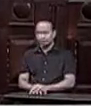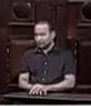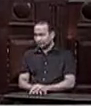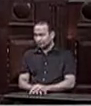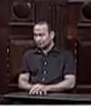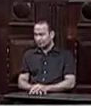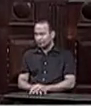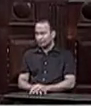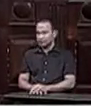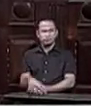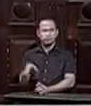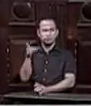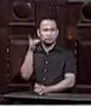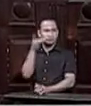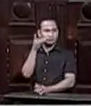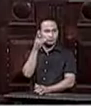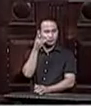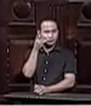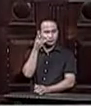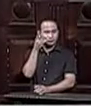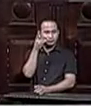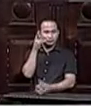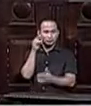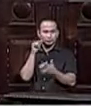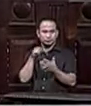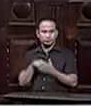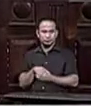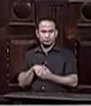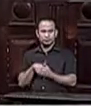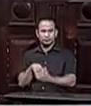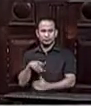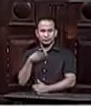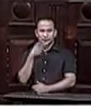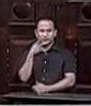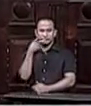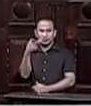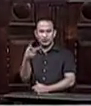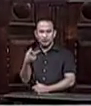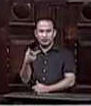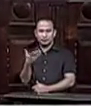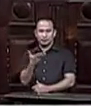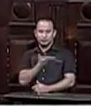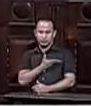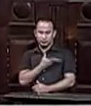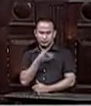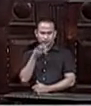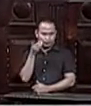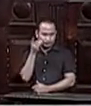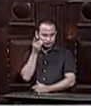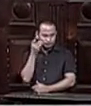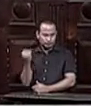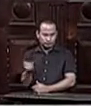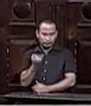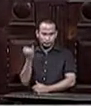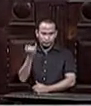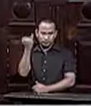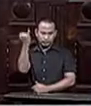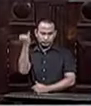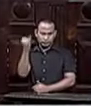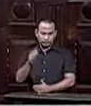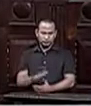Deputado. Deputado Osório, eu só queria chamar a atenção dos nobres deputados da importância dessa